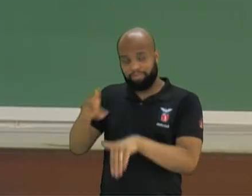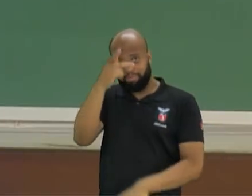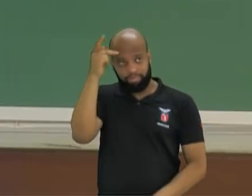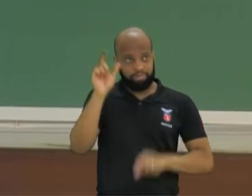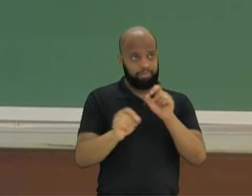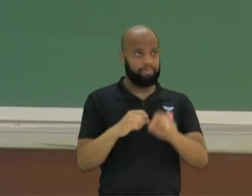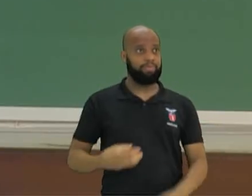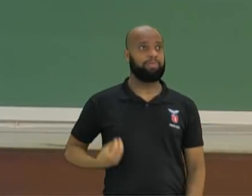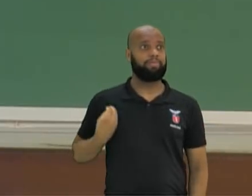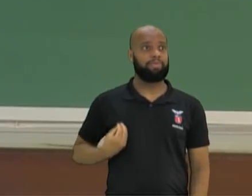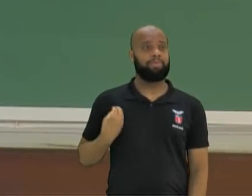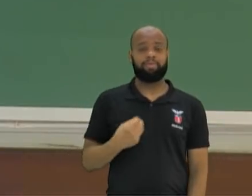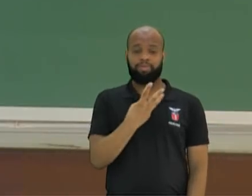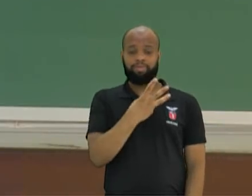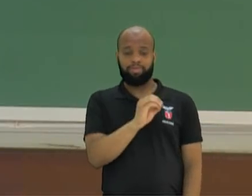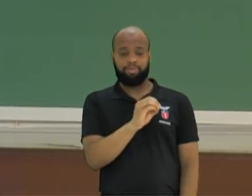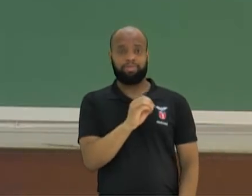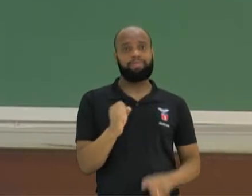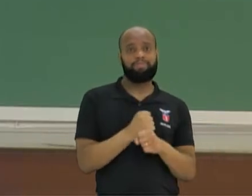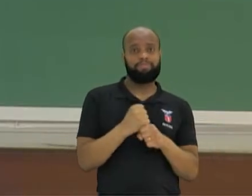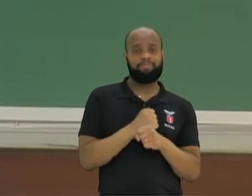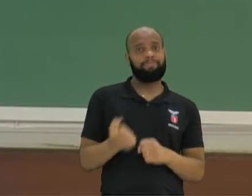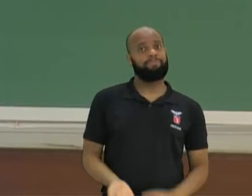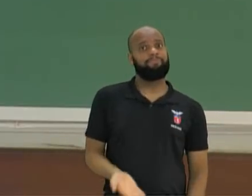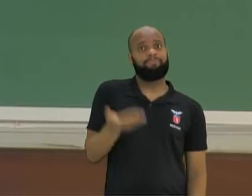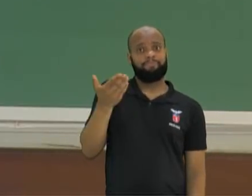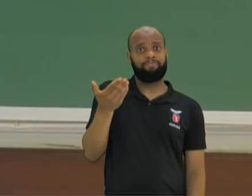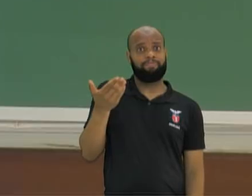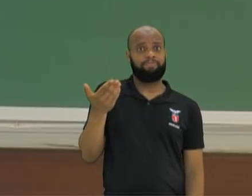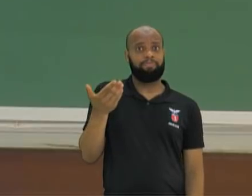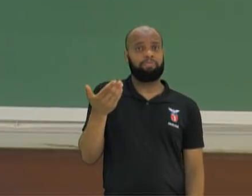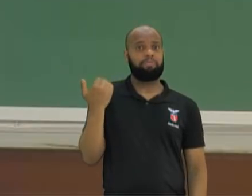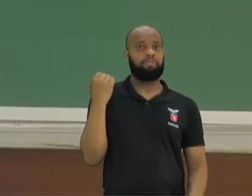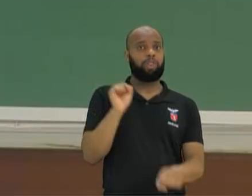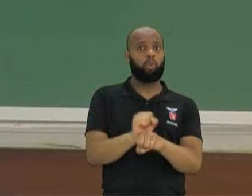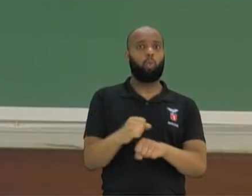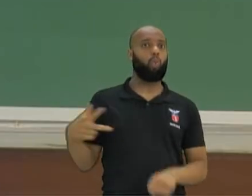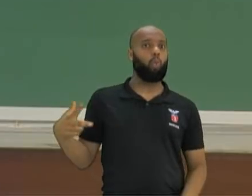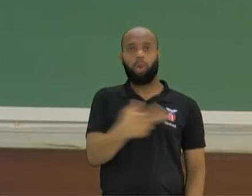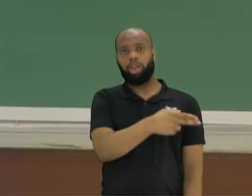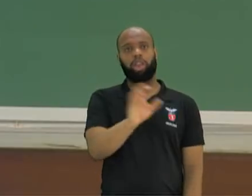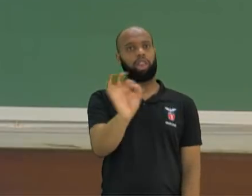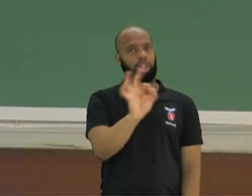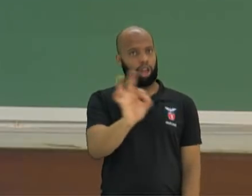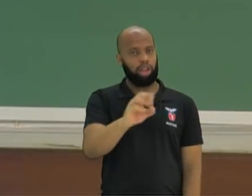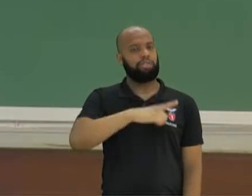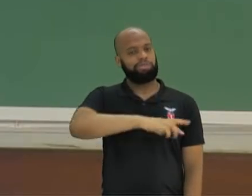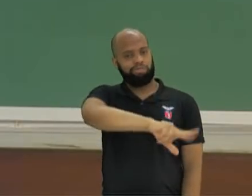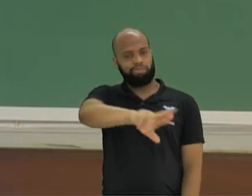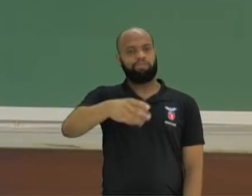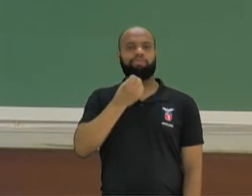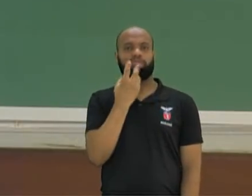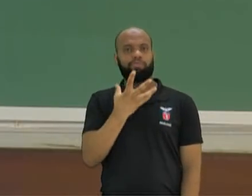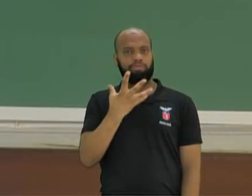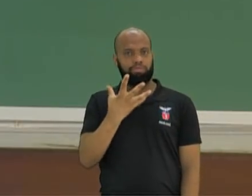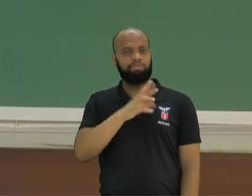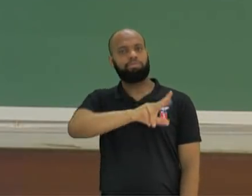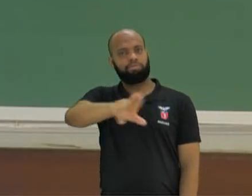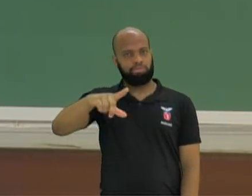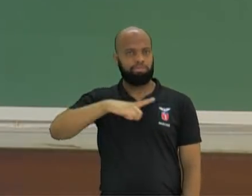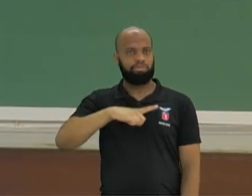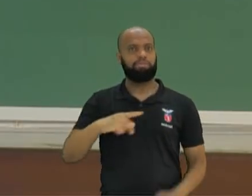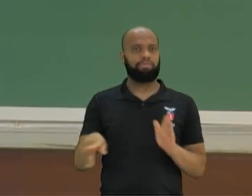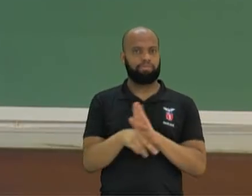australianos estavam 30 anos com um crescimento econômico ininterrupto. Então, isso trouxe, lógico, vários benefícios para